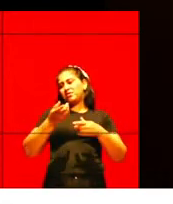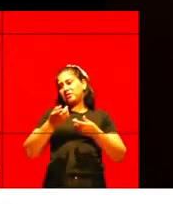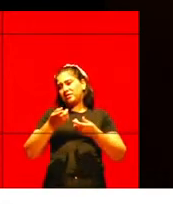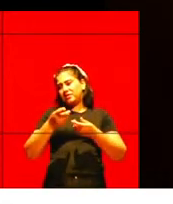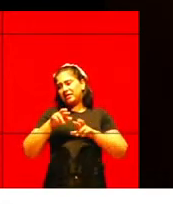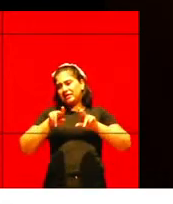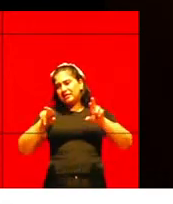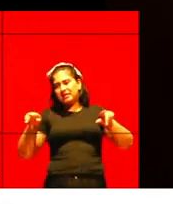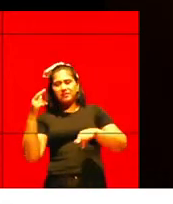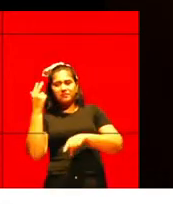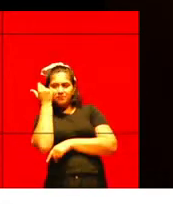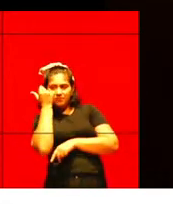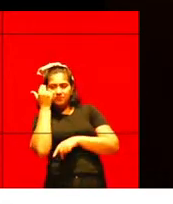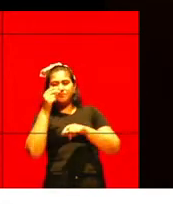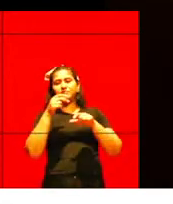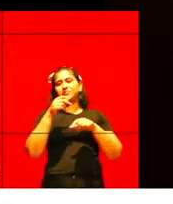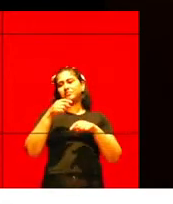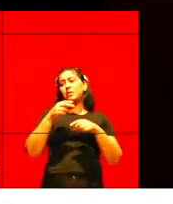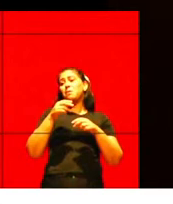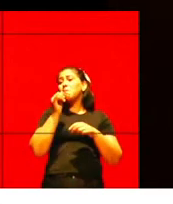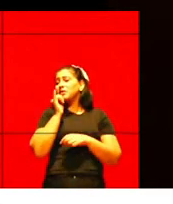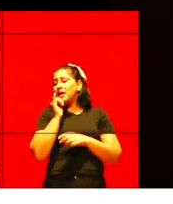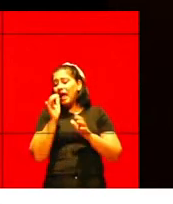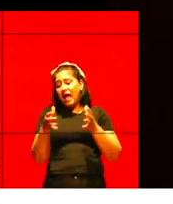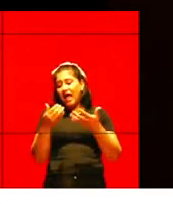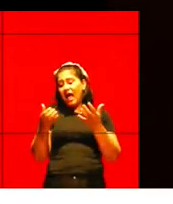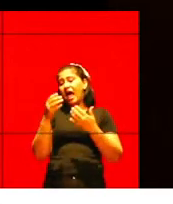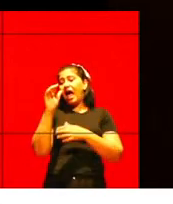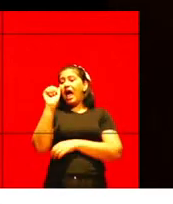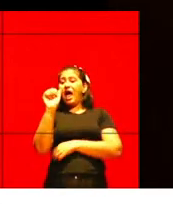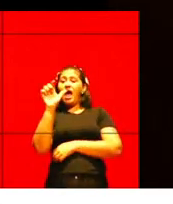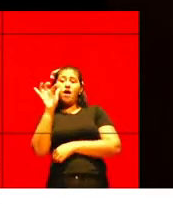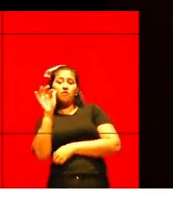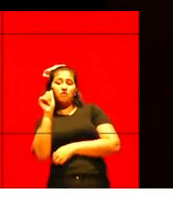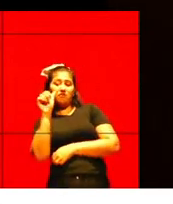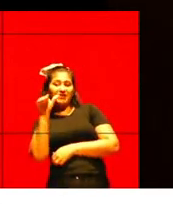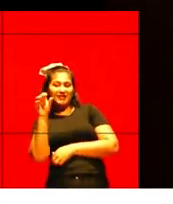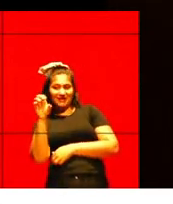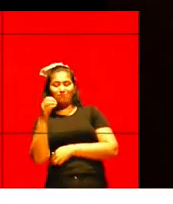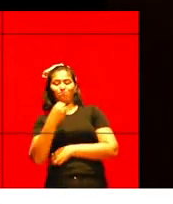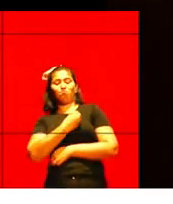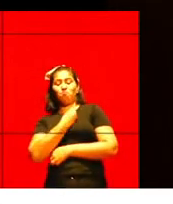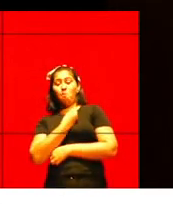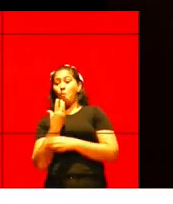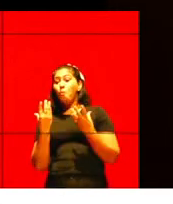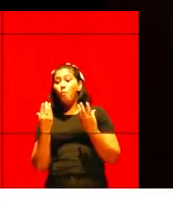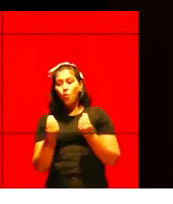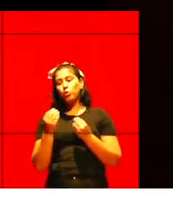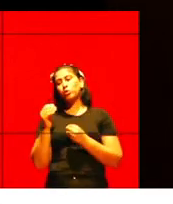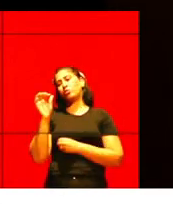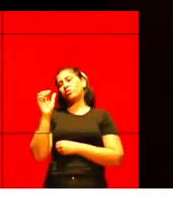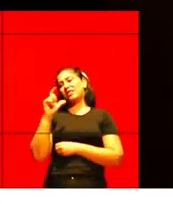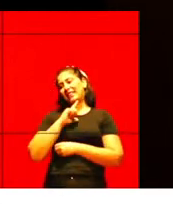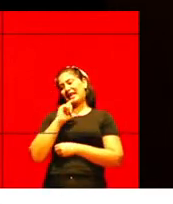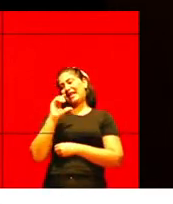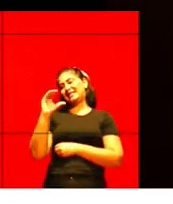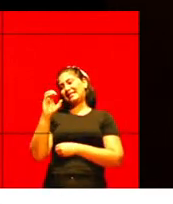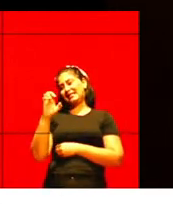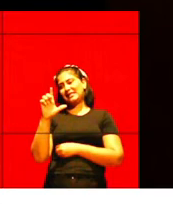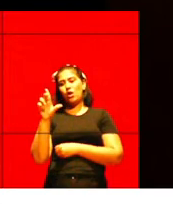nossa dieta. Por exemplo, a alface. A alface é uma folha rica em celulose que nós precisamos